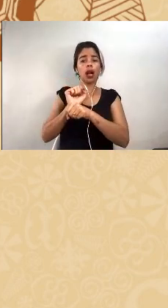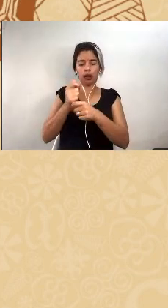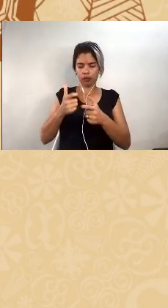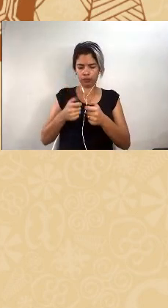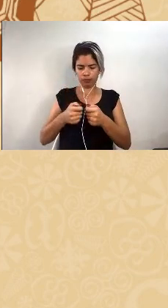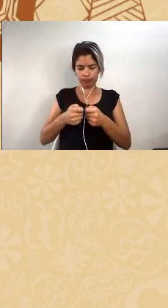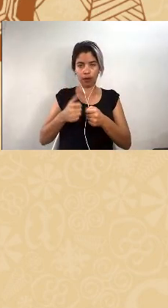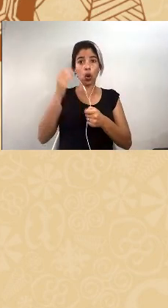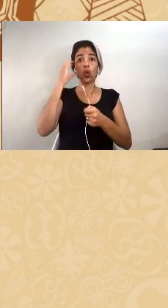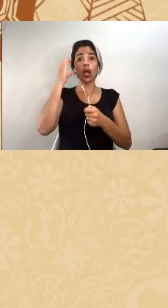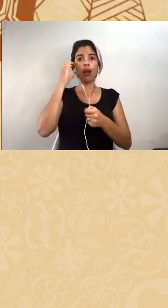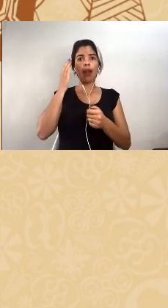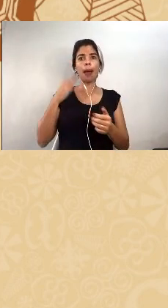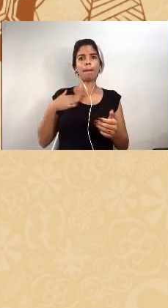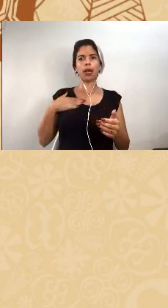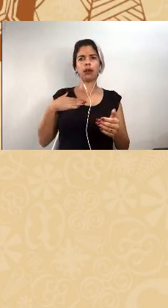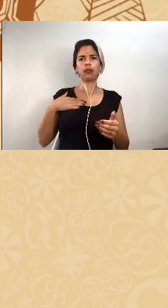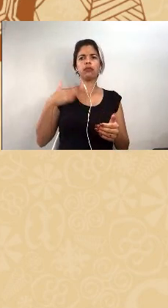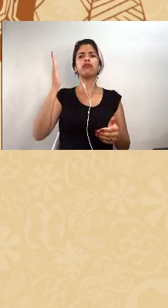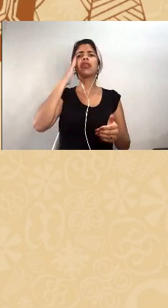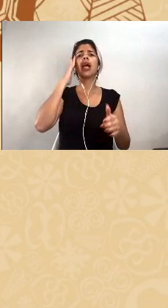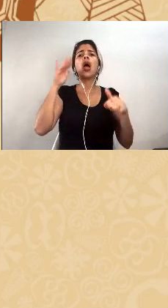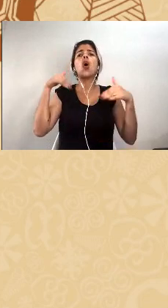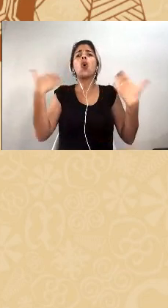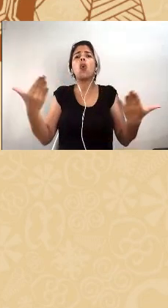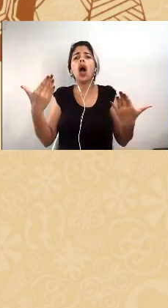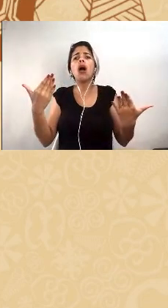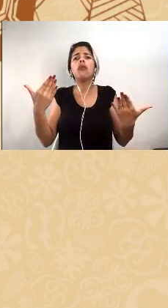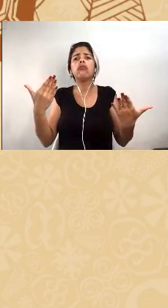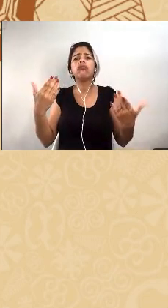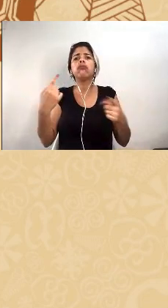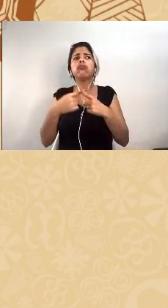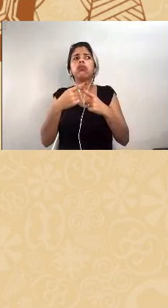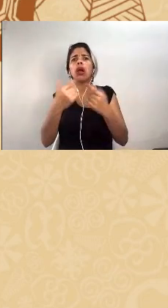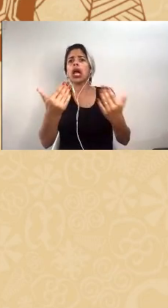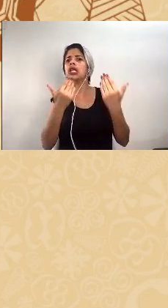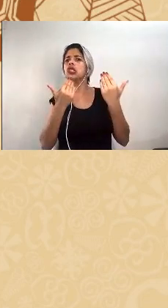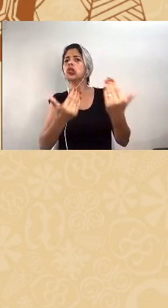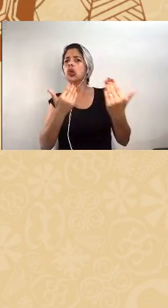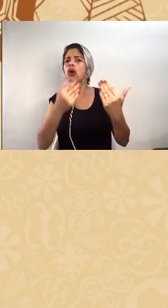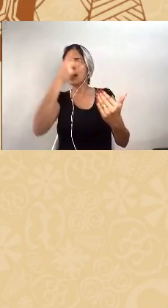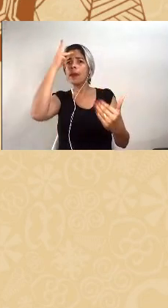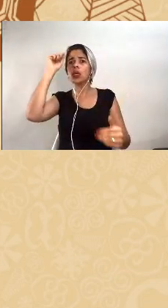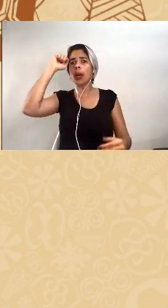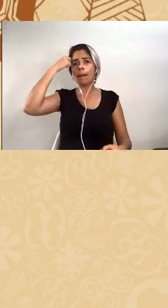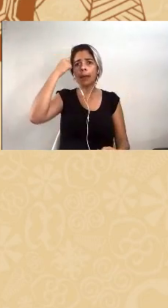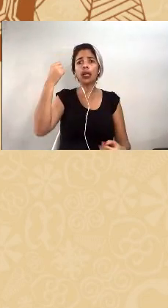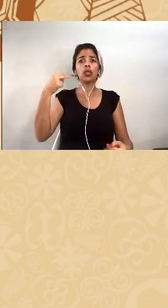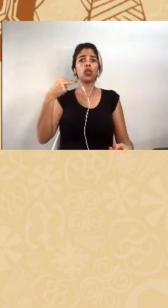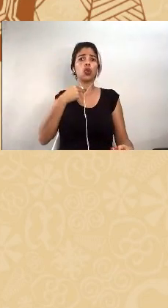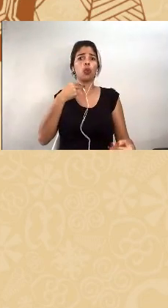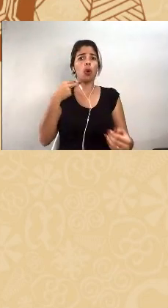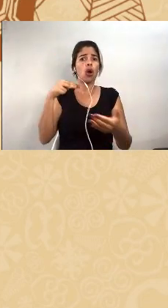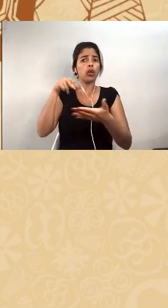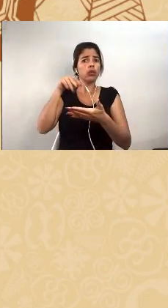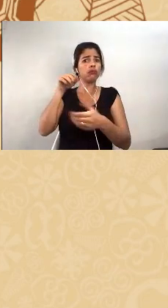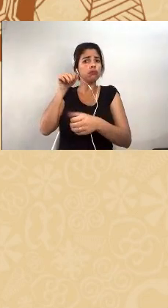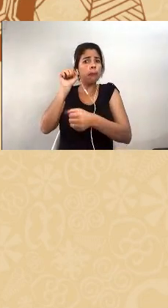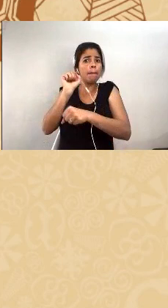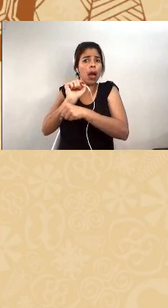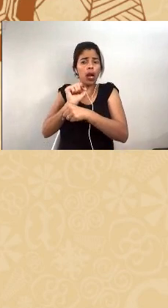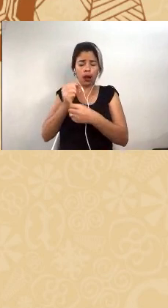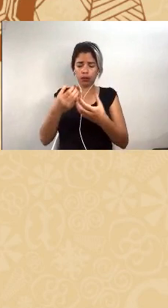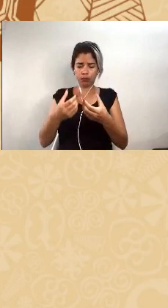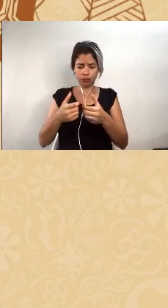celular. Quero saber qual é a atitude suspeita de um homem negro que não pode simplesmente ficar parado mexendo no celular.